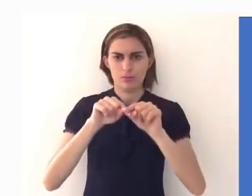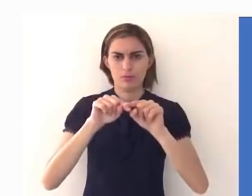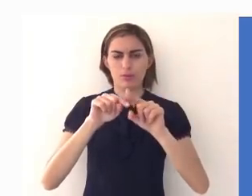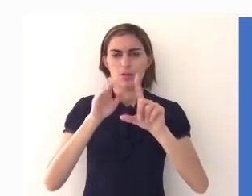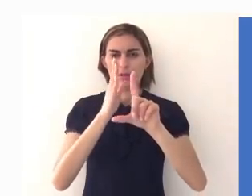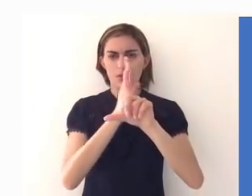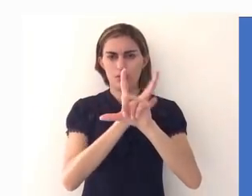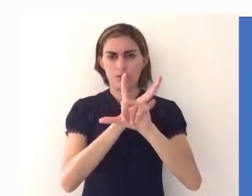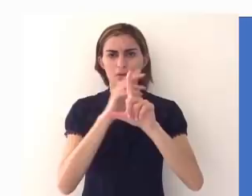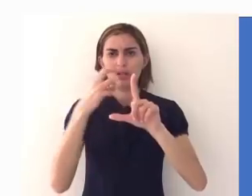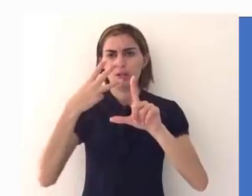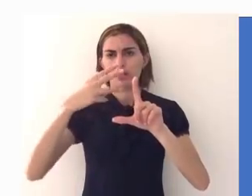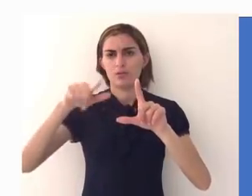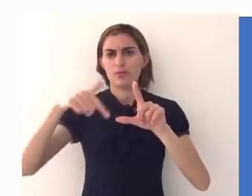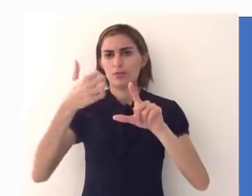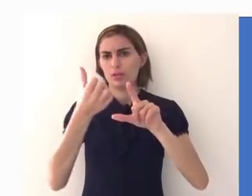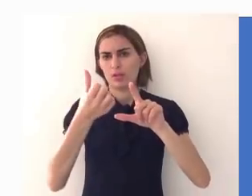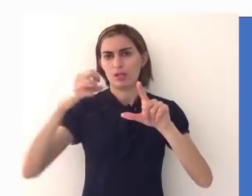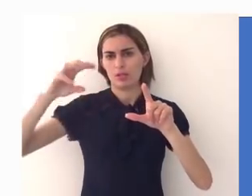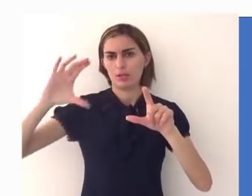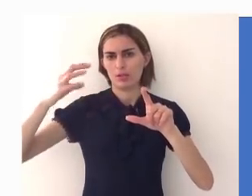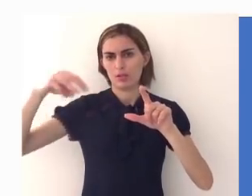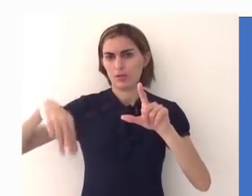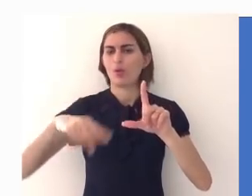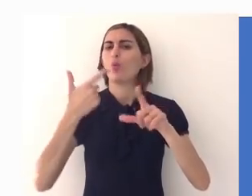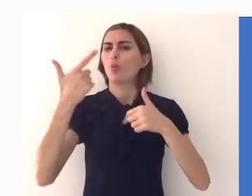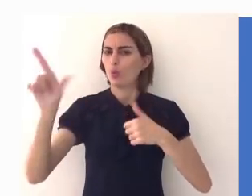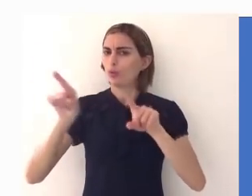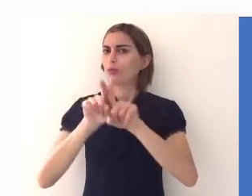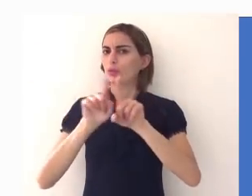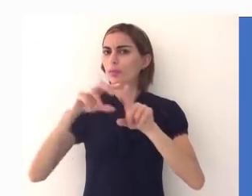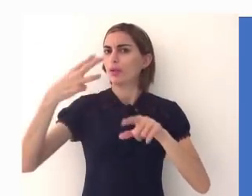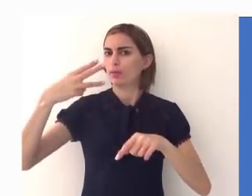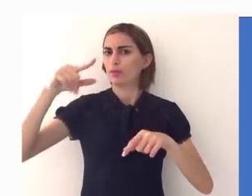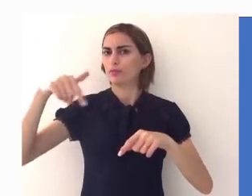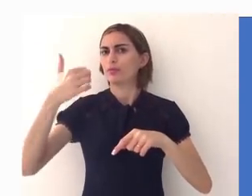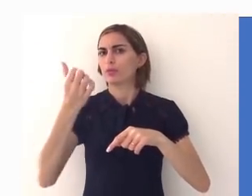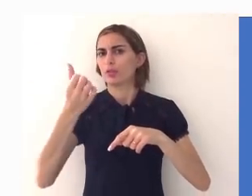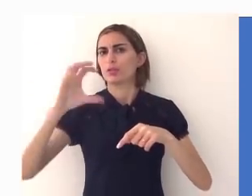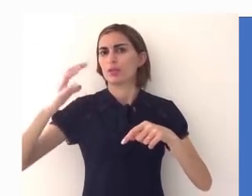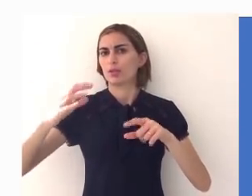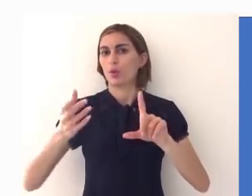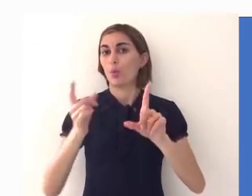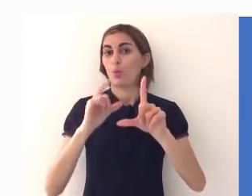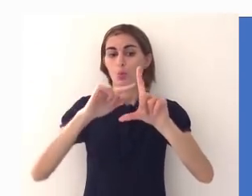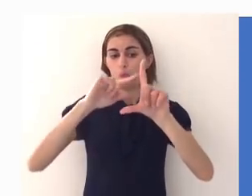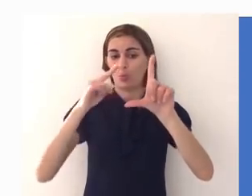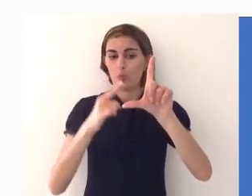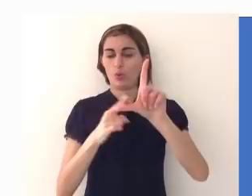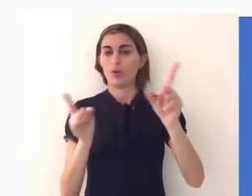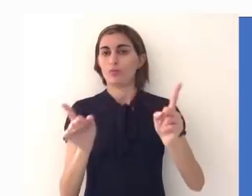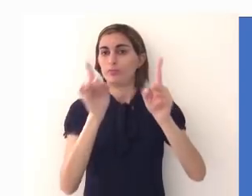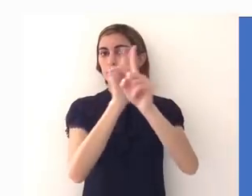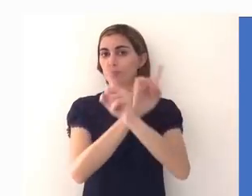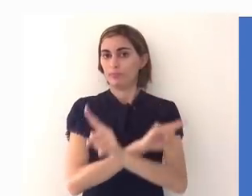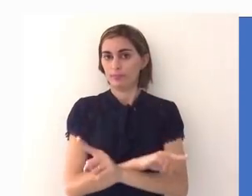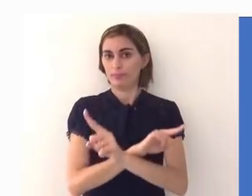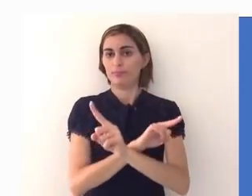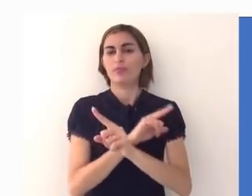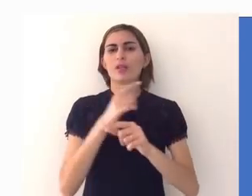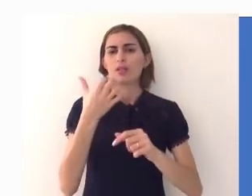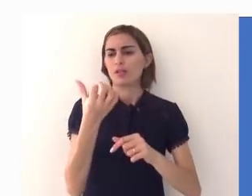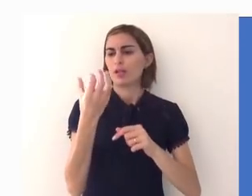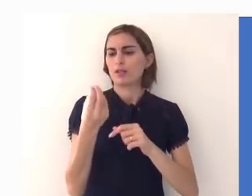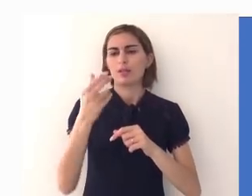tem um lado 3,6 centímetros, o outro também tem 3,6 centímetros. O ângulo oposto a esse lado